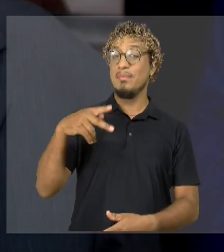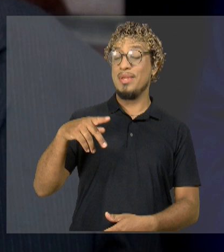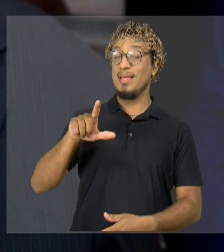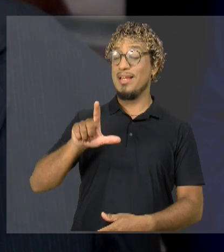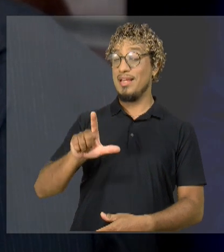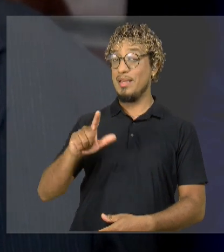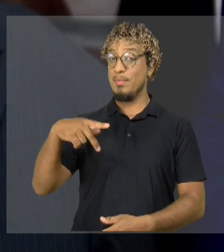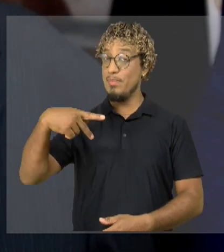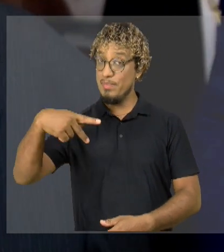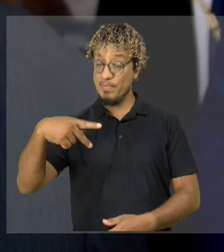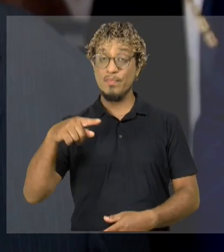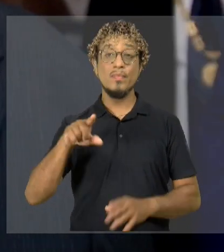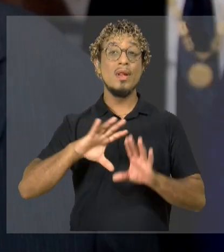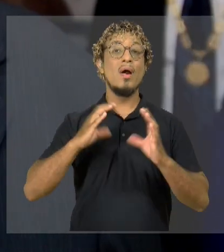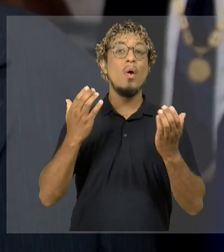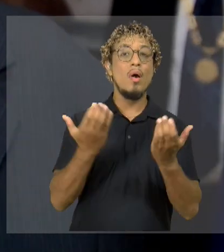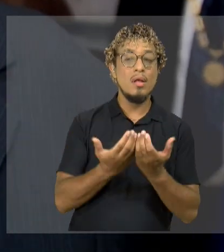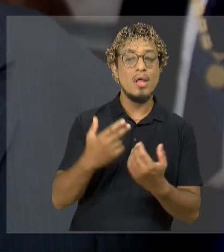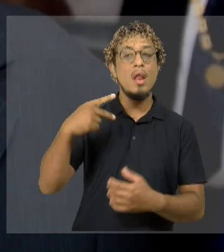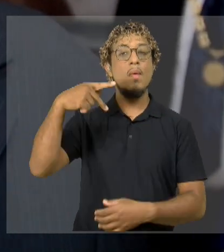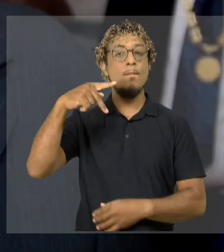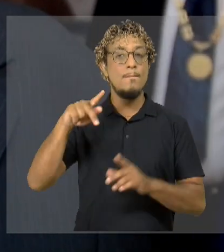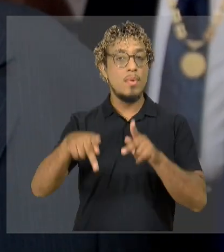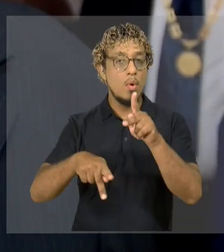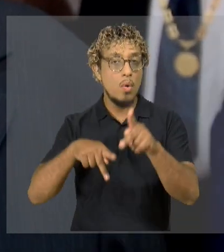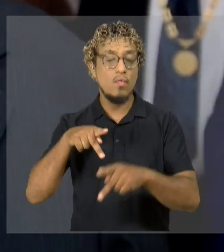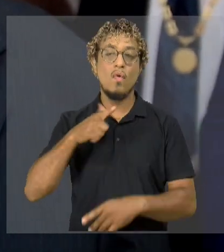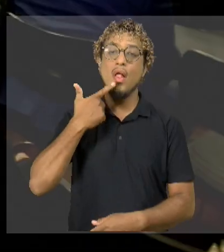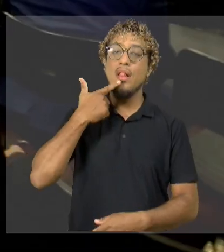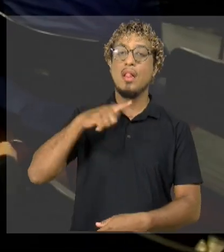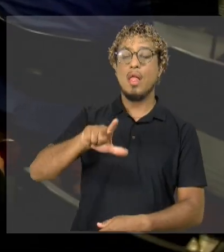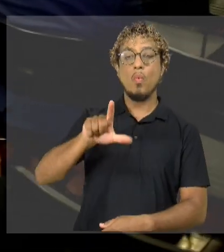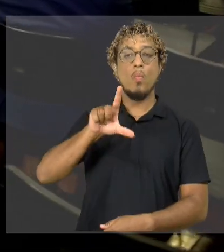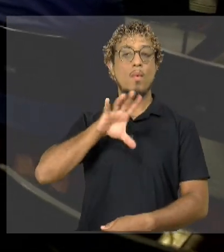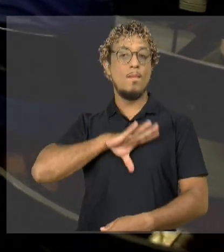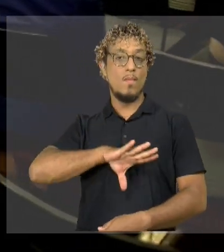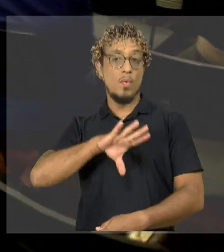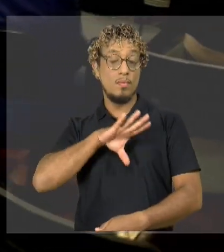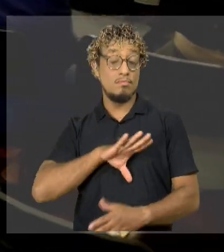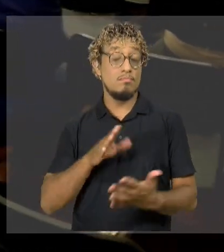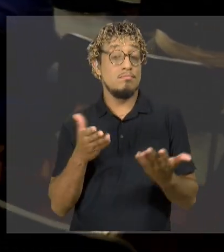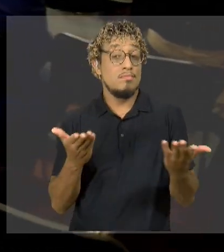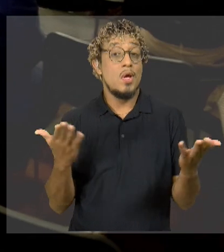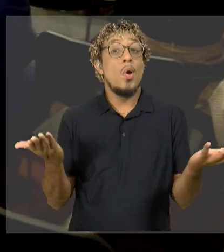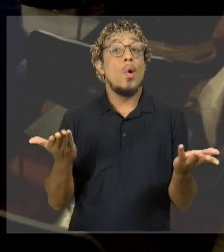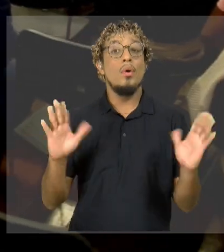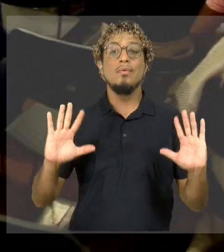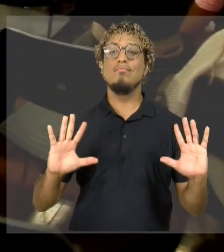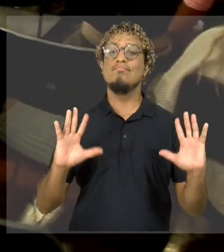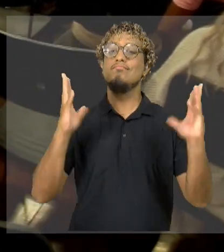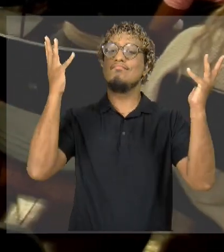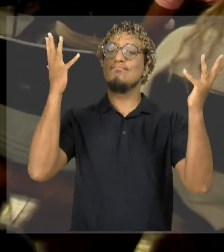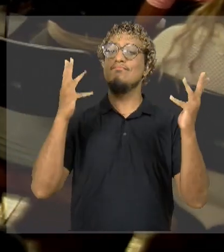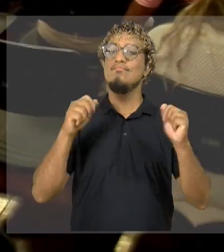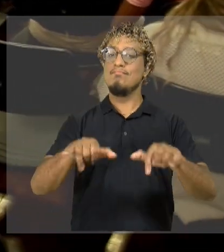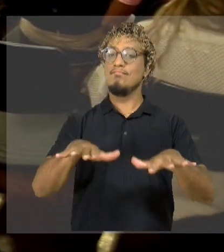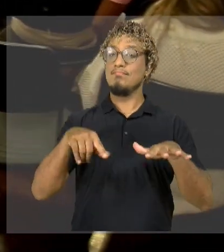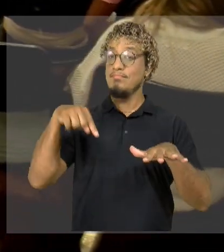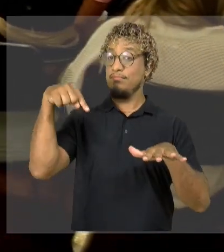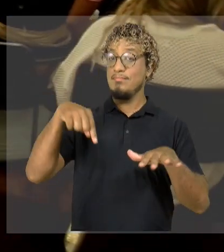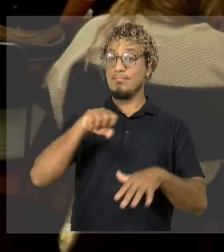a Comunidade dos Povos de Língua Portuguesa. Portanto, nós estamos comemorando que isso se realizou em São